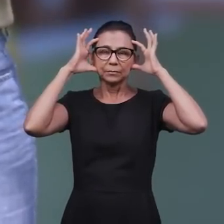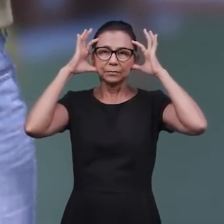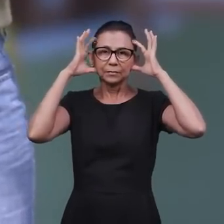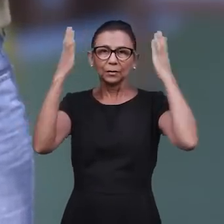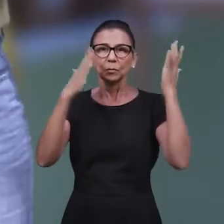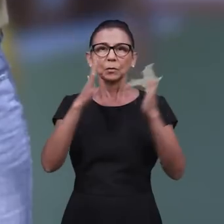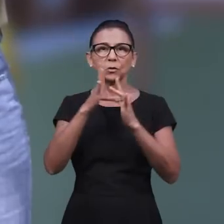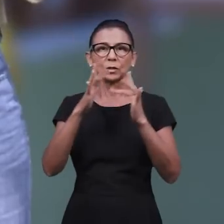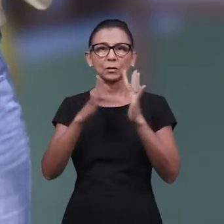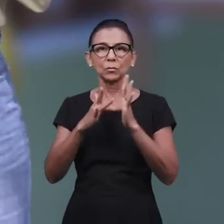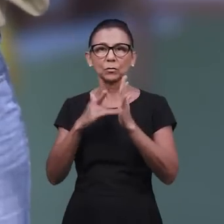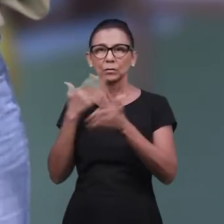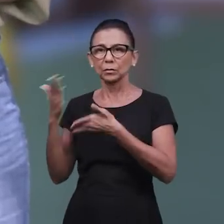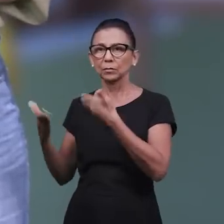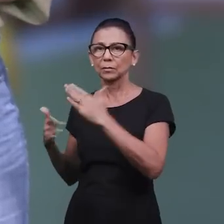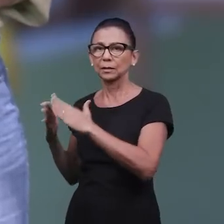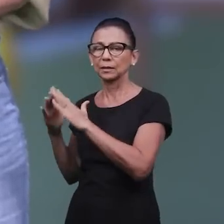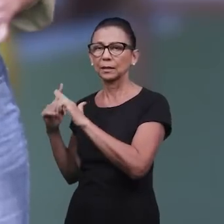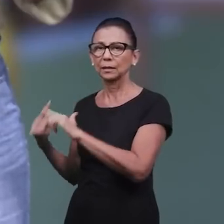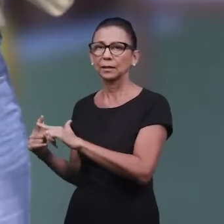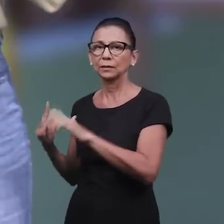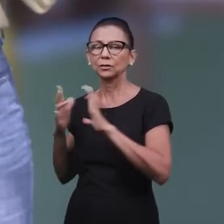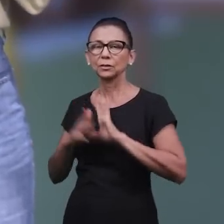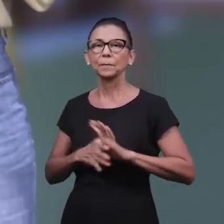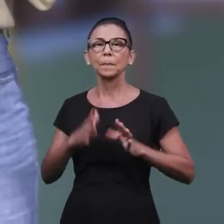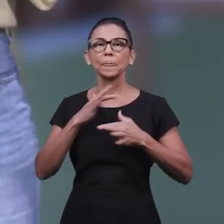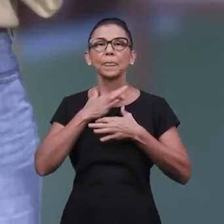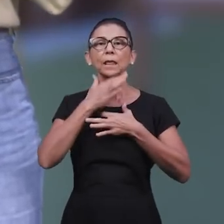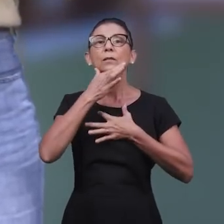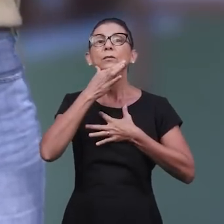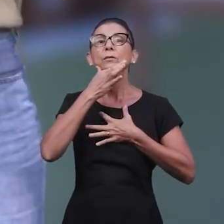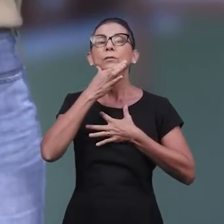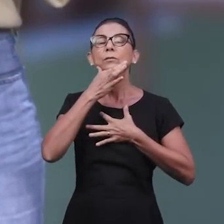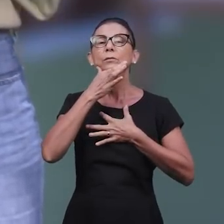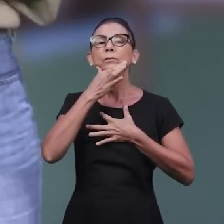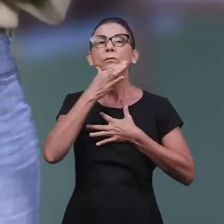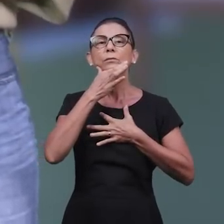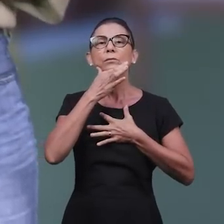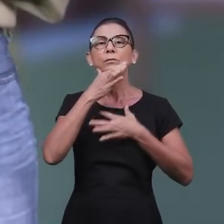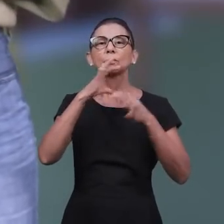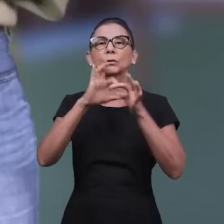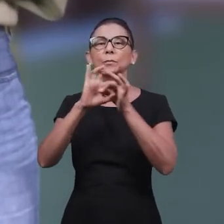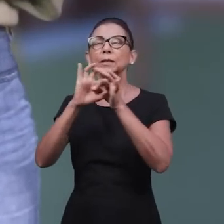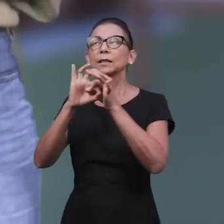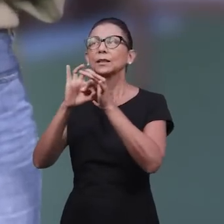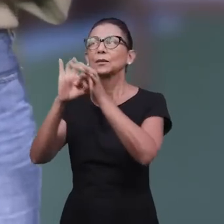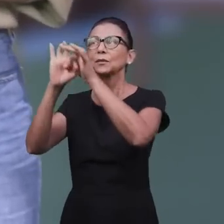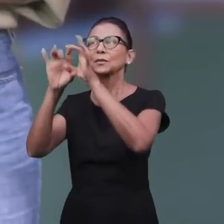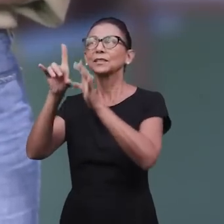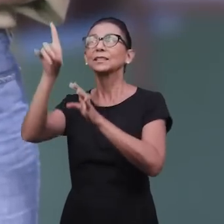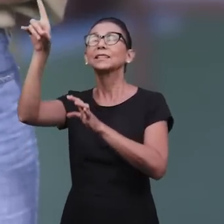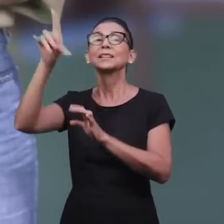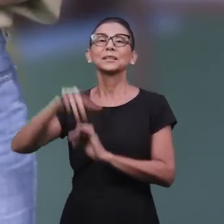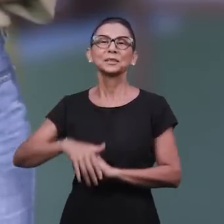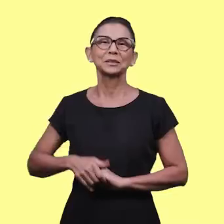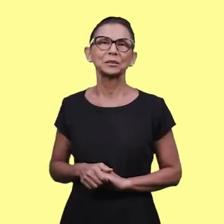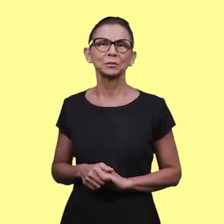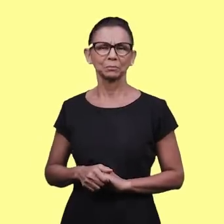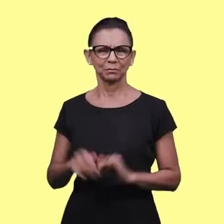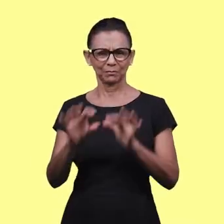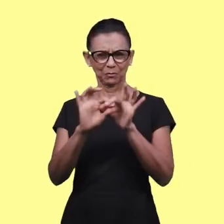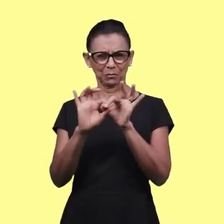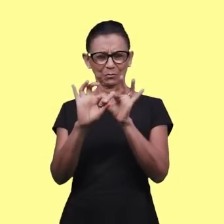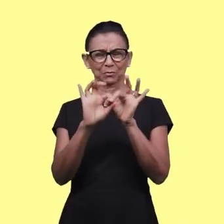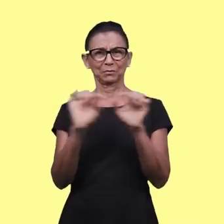o pescoço? O pescoço fala da nossa comunhão com Deus. E o que é comunhão,